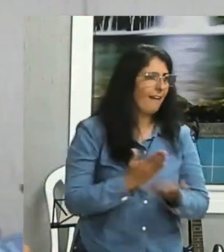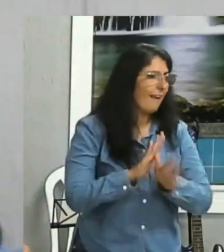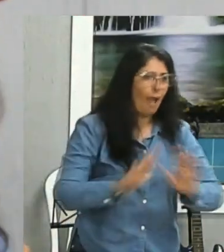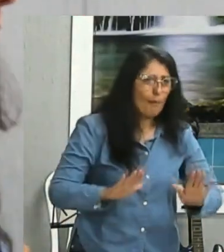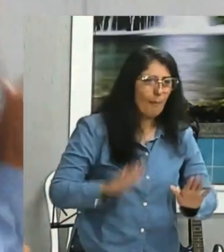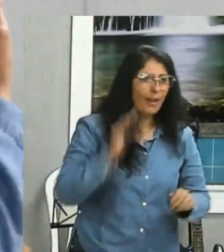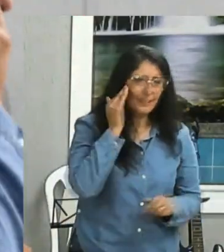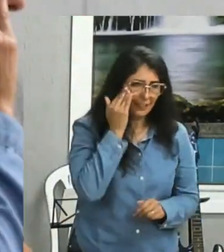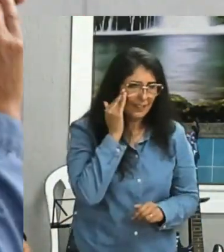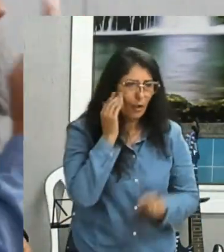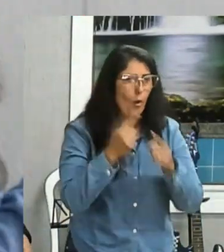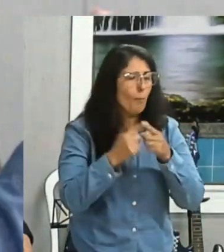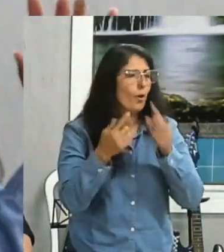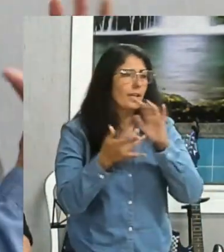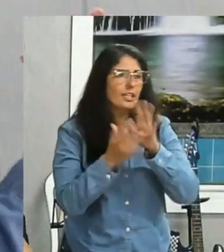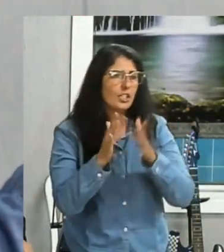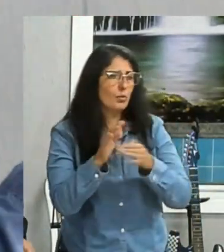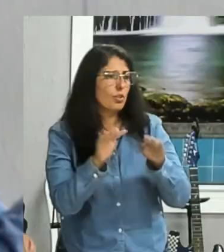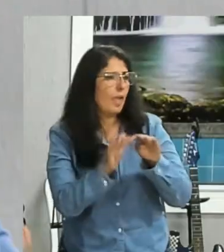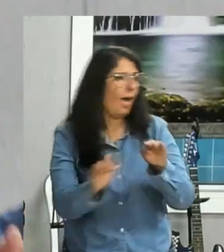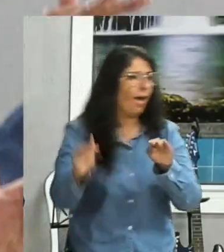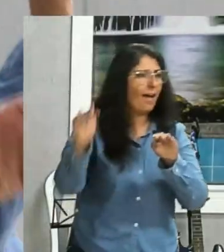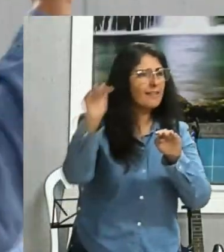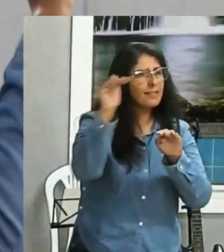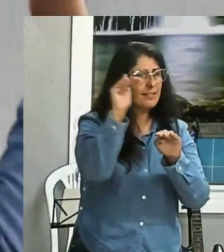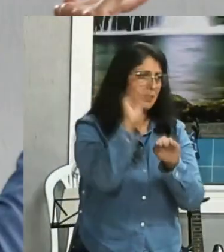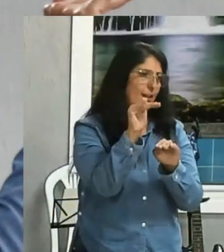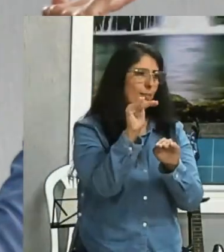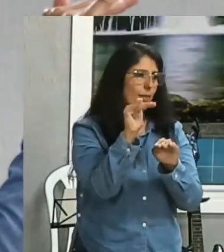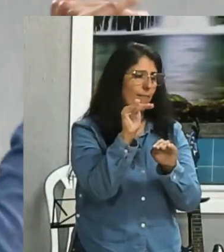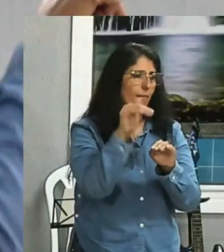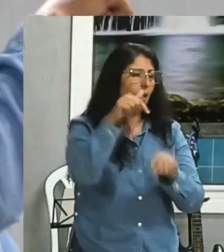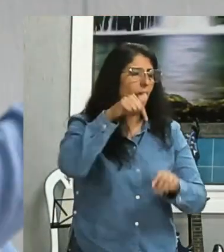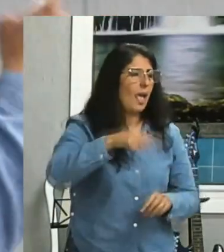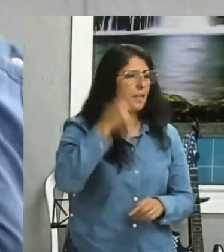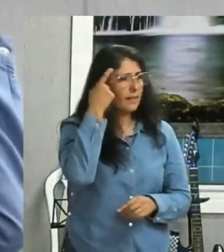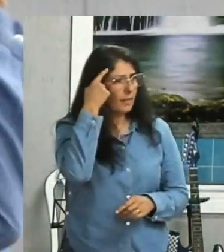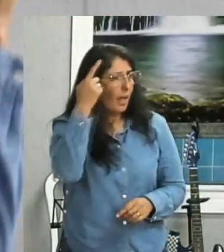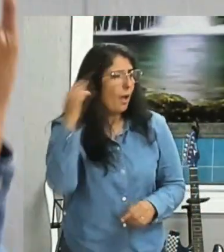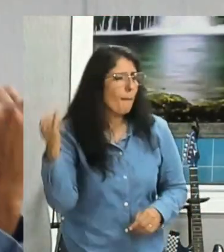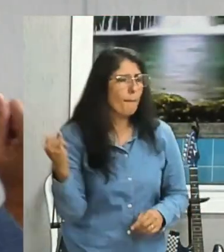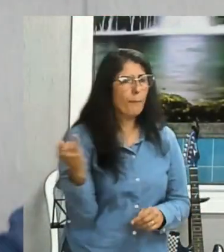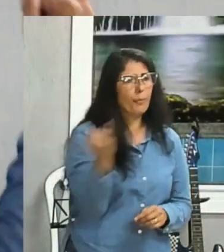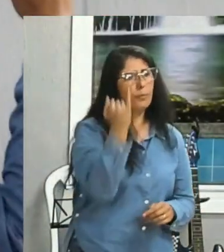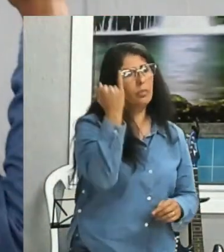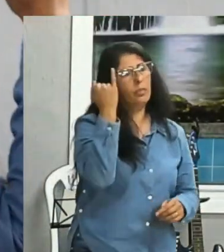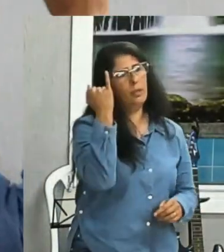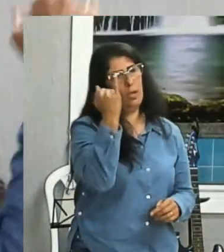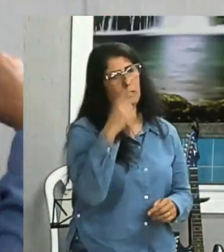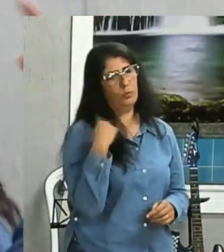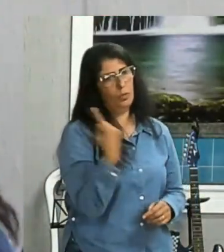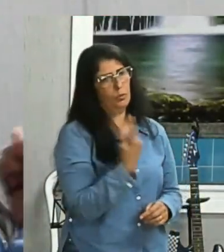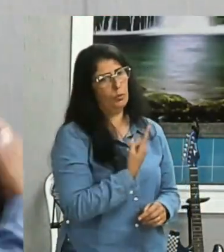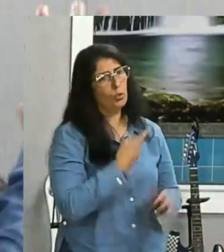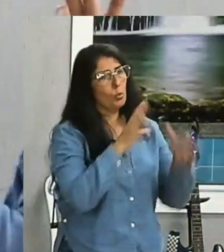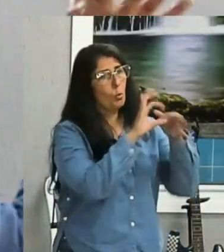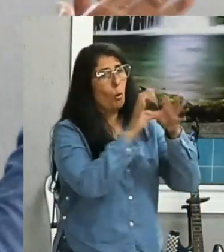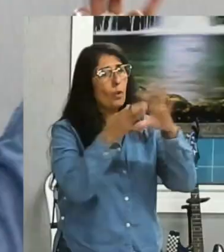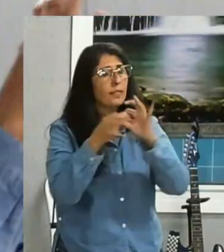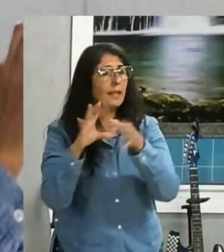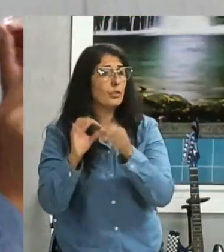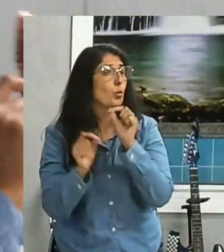dessa ideia. Isso, irmãos, essa é uma ideia tremendamente importante num contexto